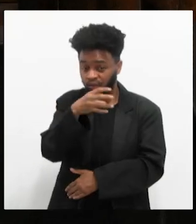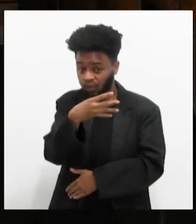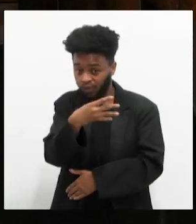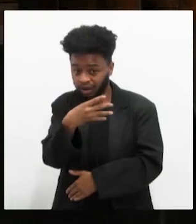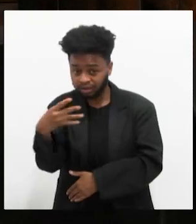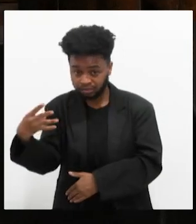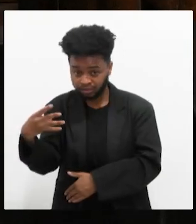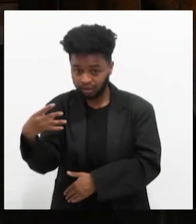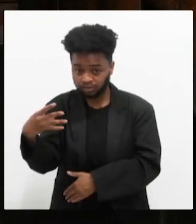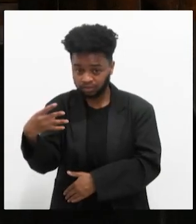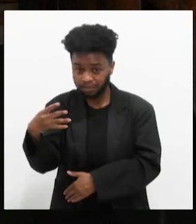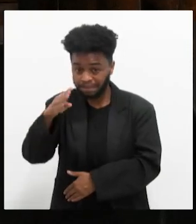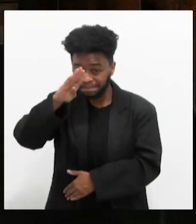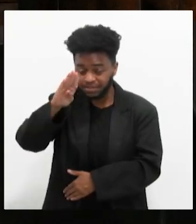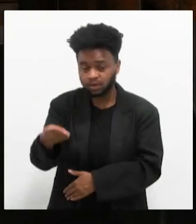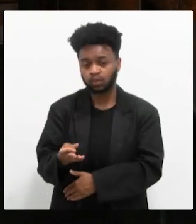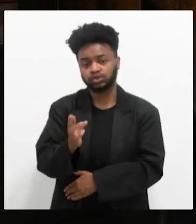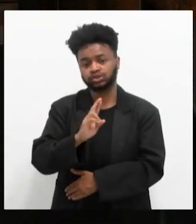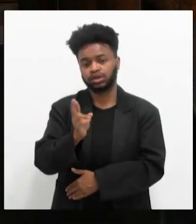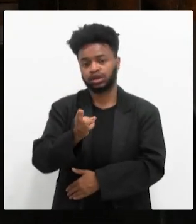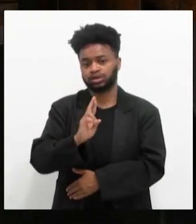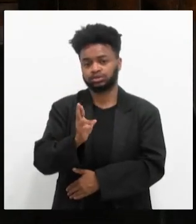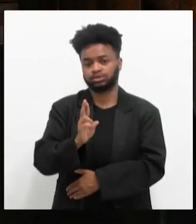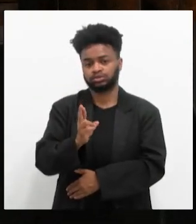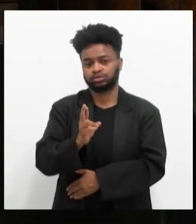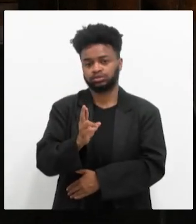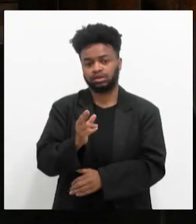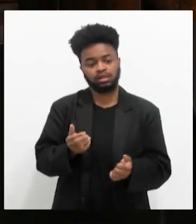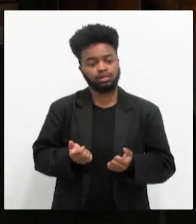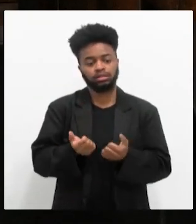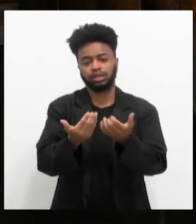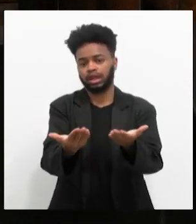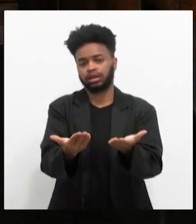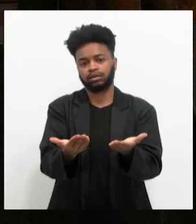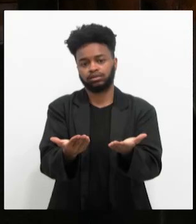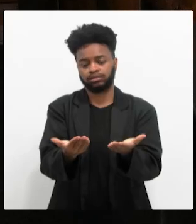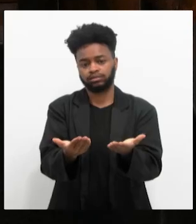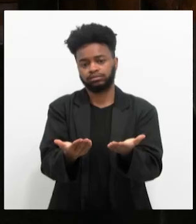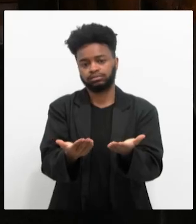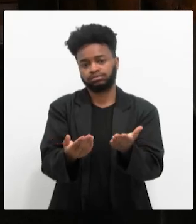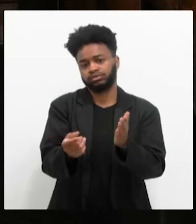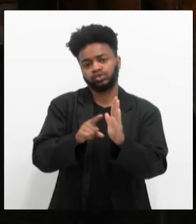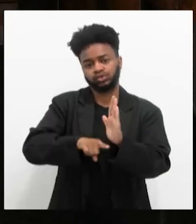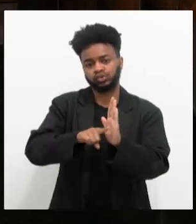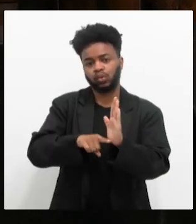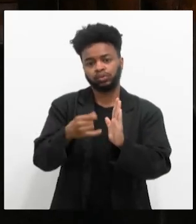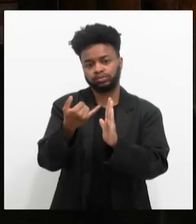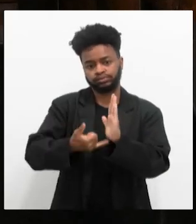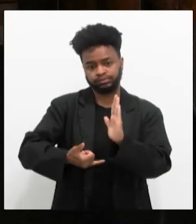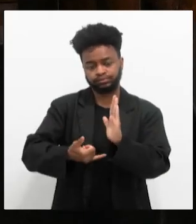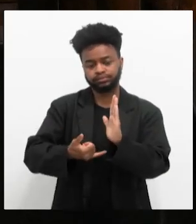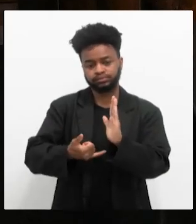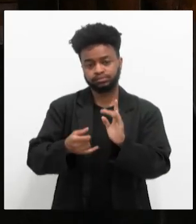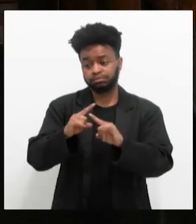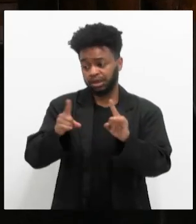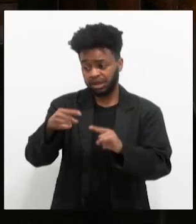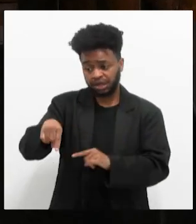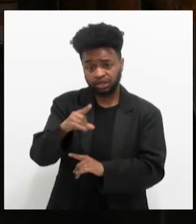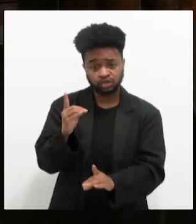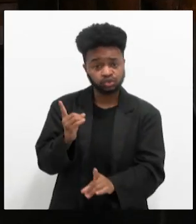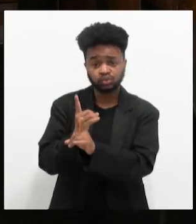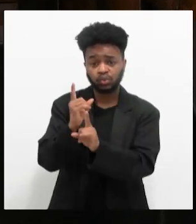544 bilhões de reais de benefícios. E eles mesmos descobriram que este valor